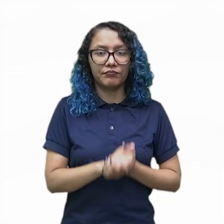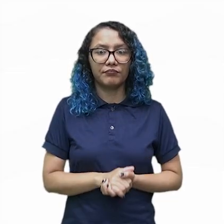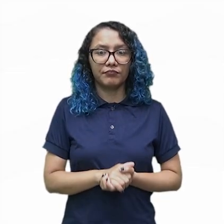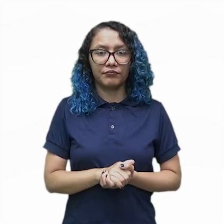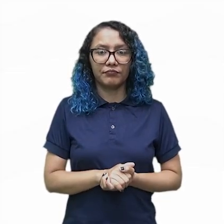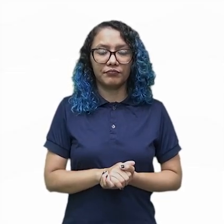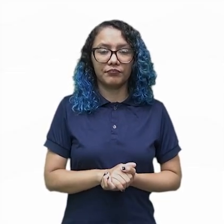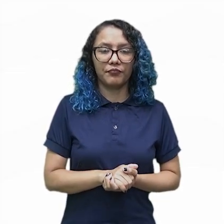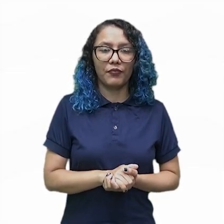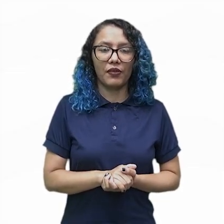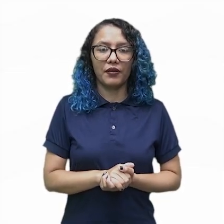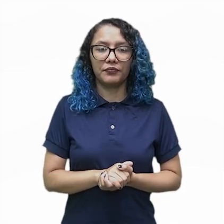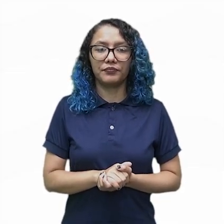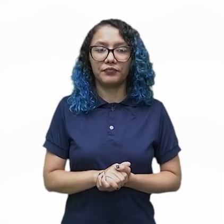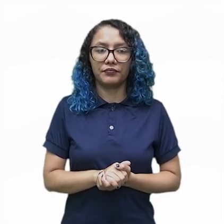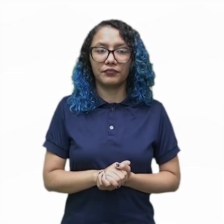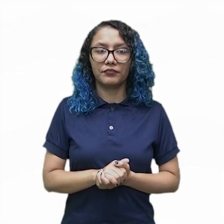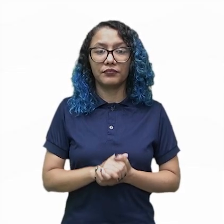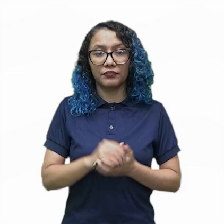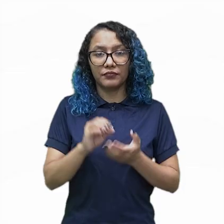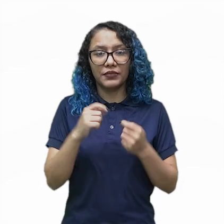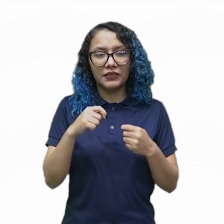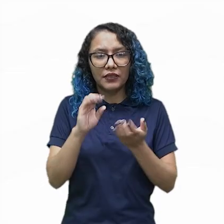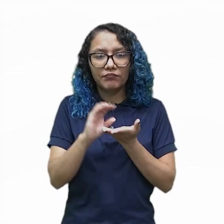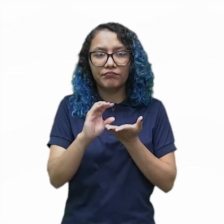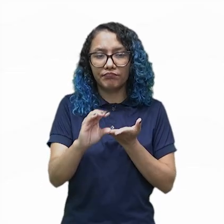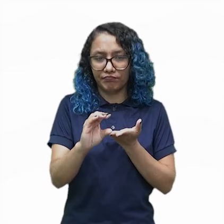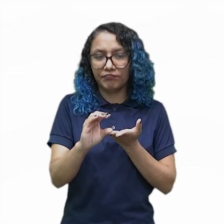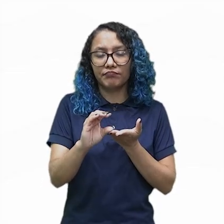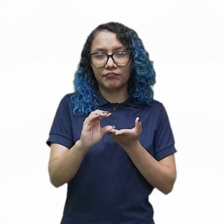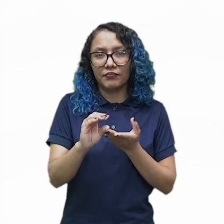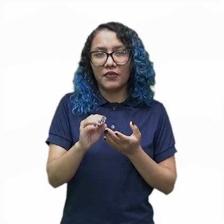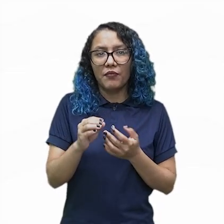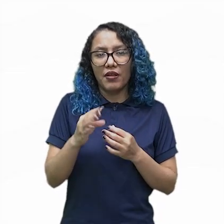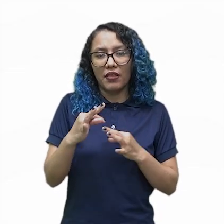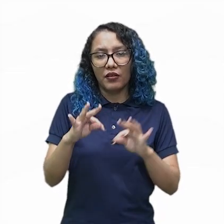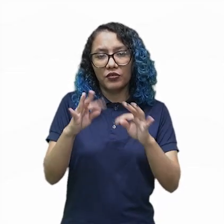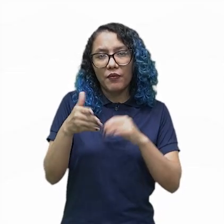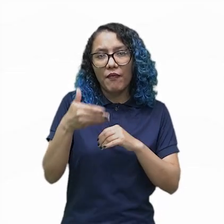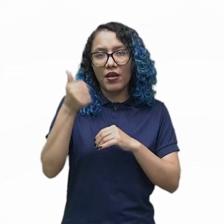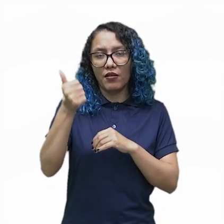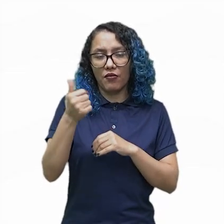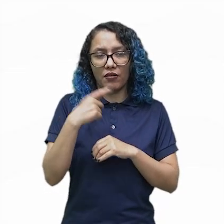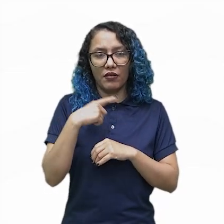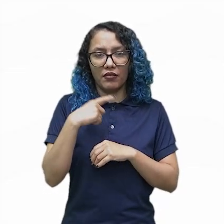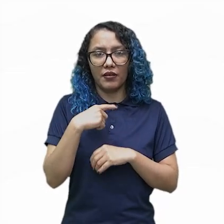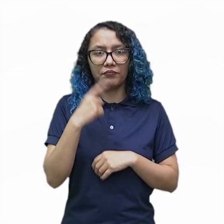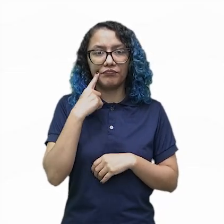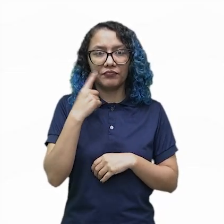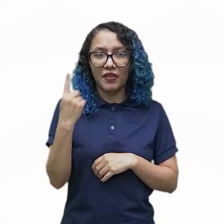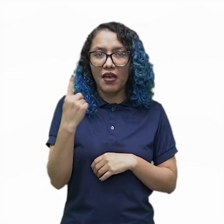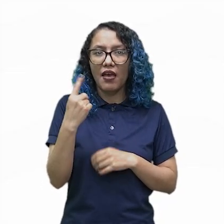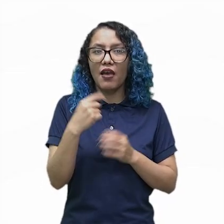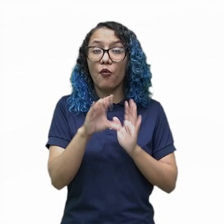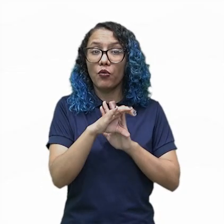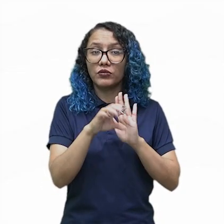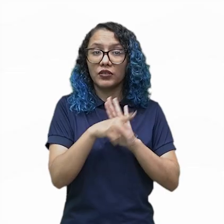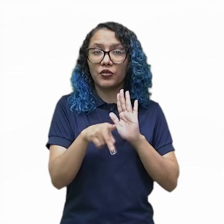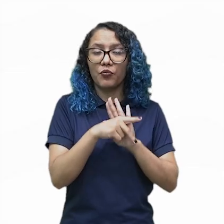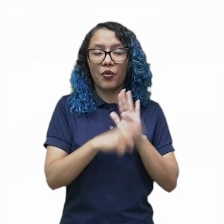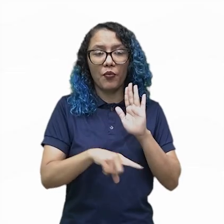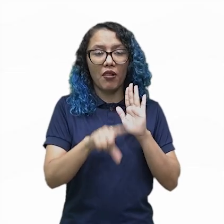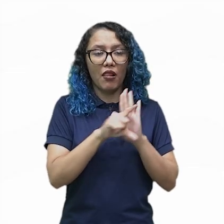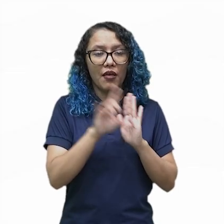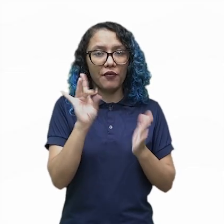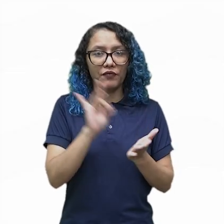essa definição aí, gente, eu retirei, de documentos oficiais, registrados aqui